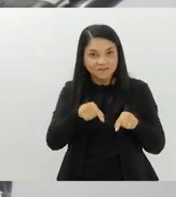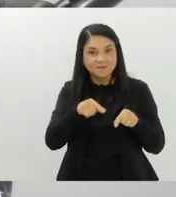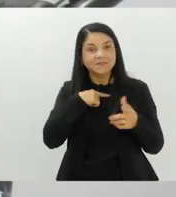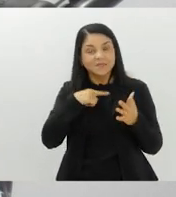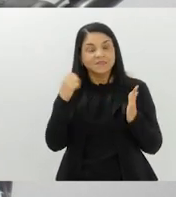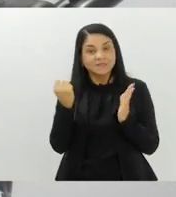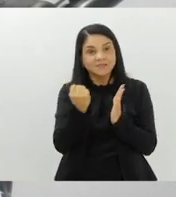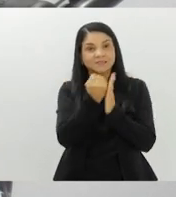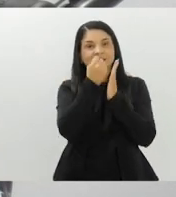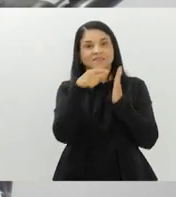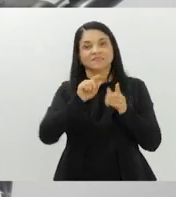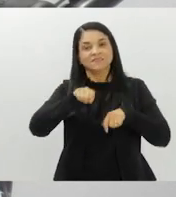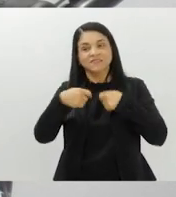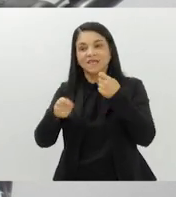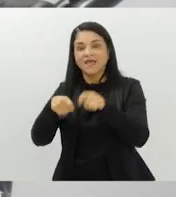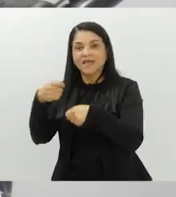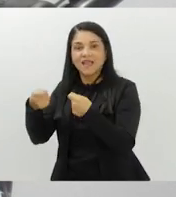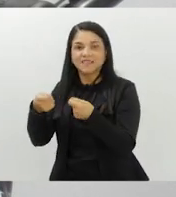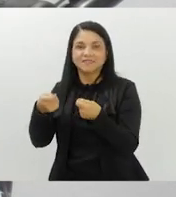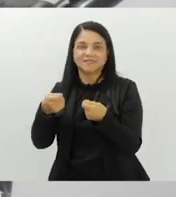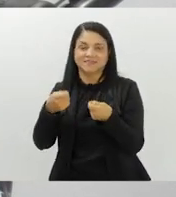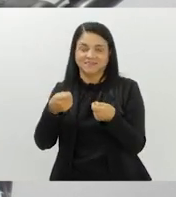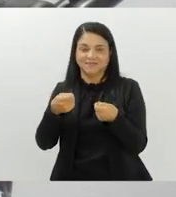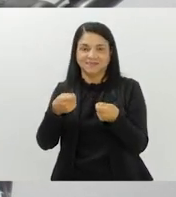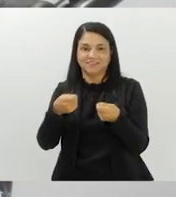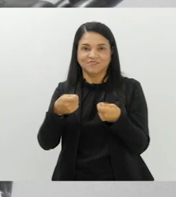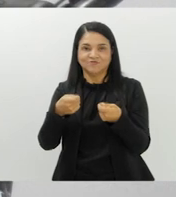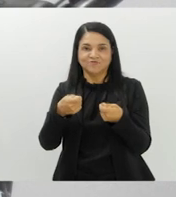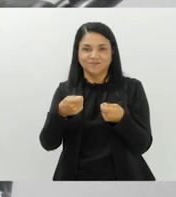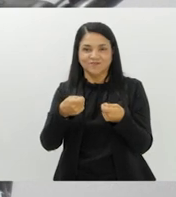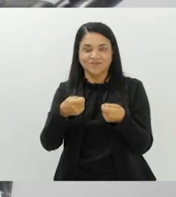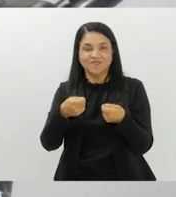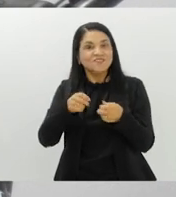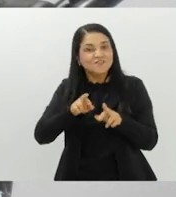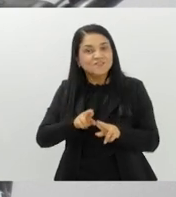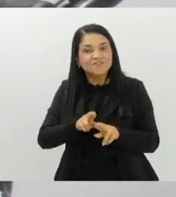símbolos, sinais que se referem a tantas, a outras...